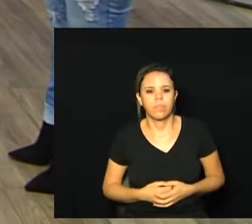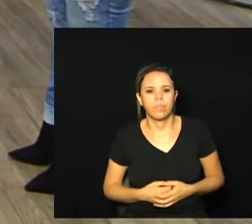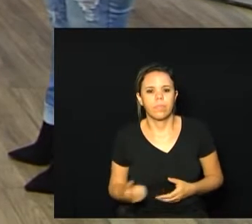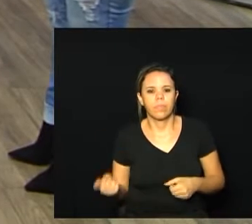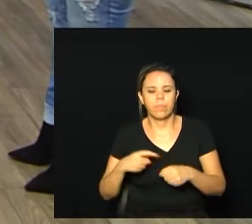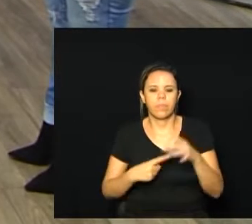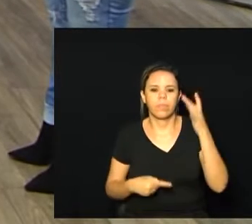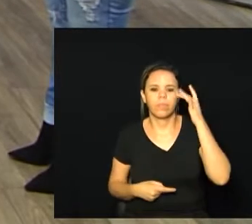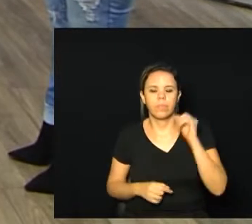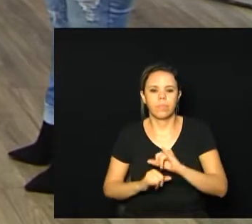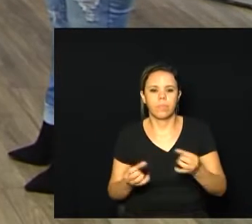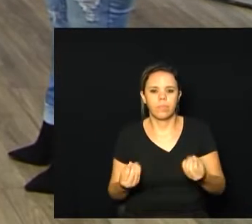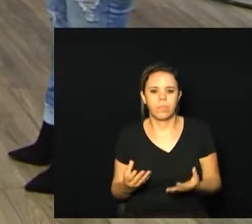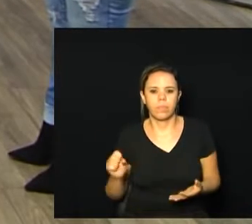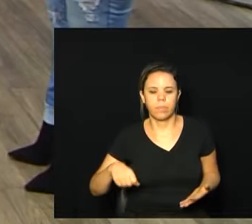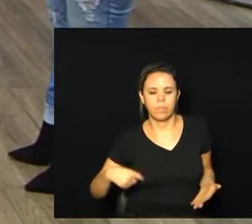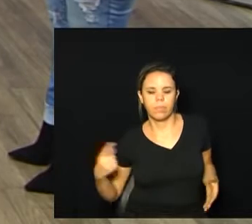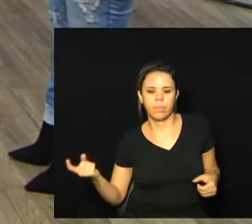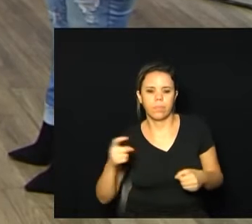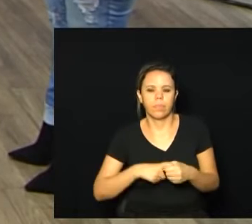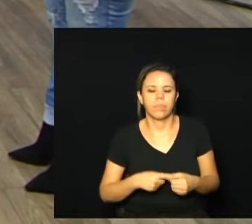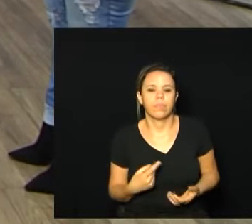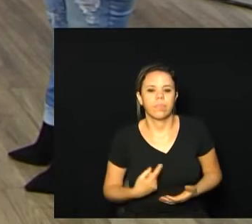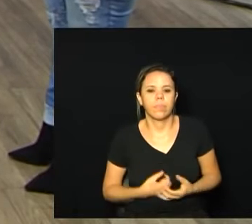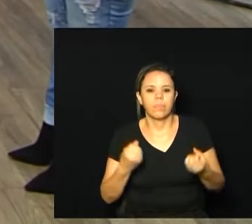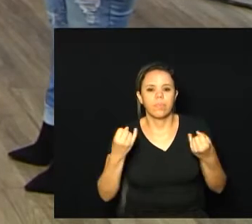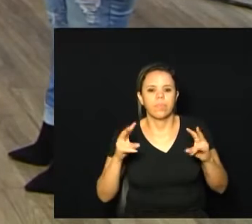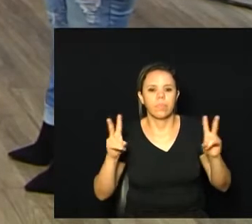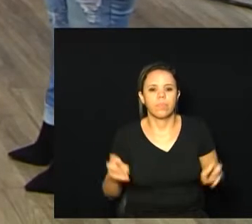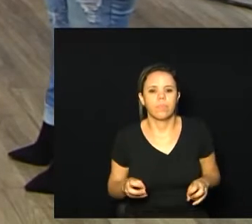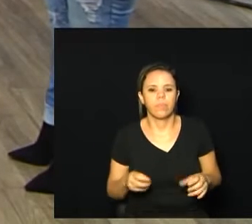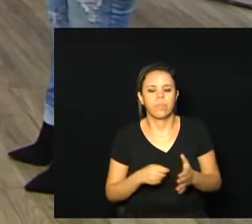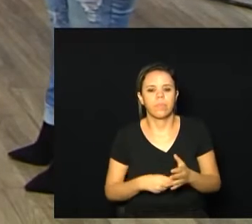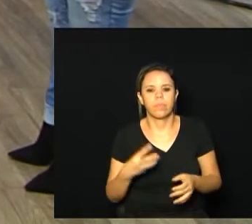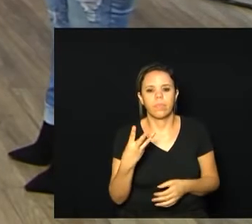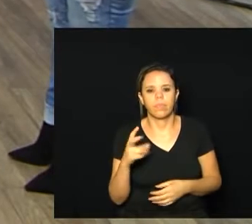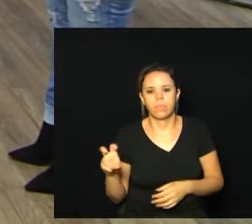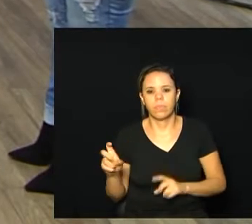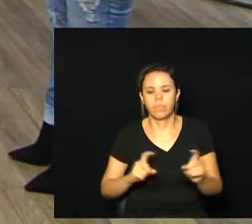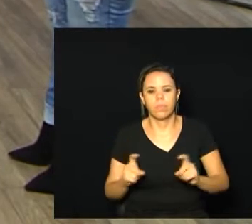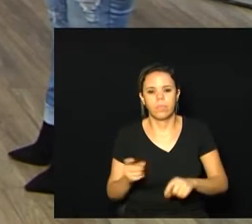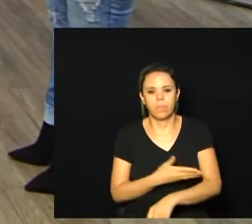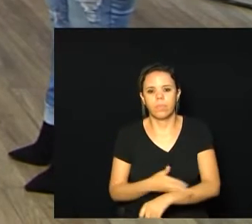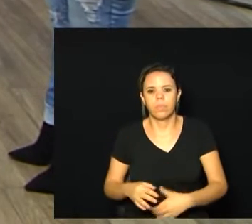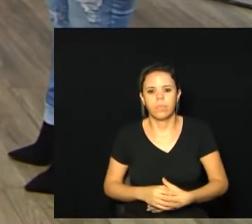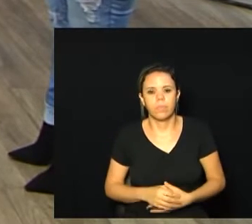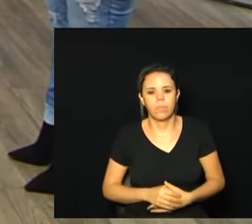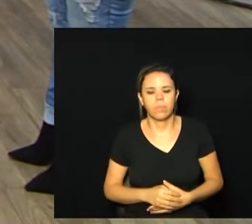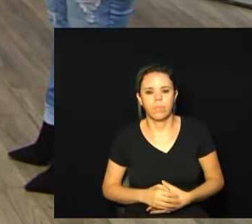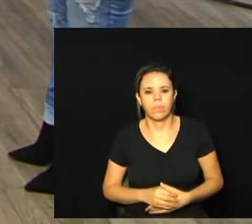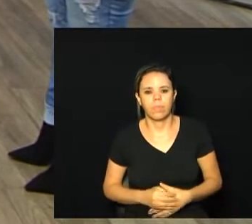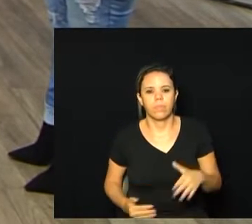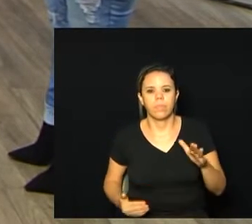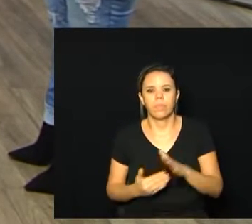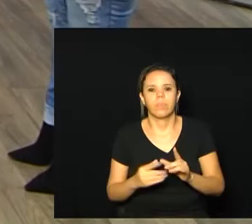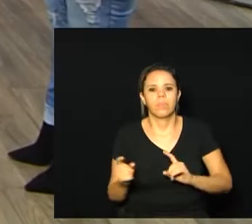Volta amanhã com mais informações? A gente volta amanhã, inclusive, contando sobre a pauta da 35ª reunião ordinária, que é a